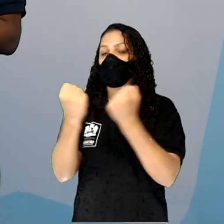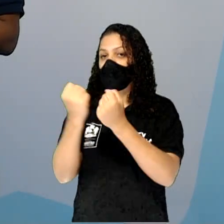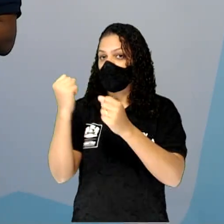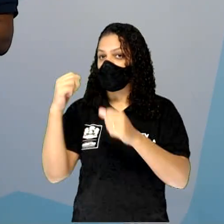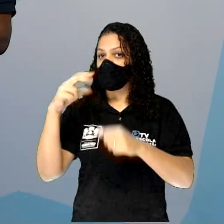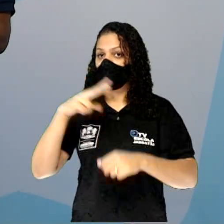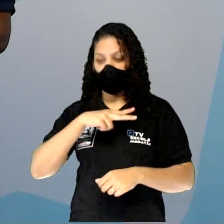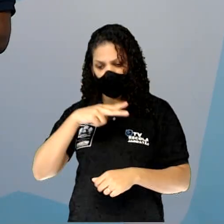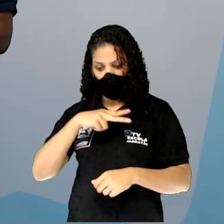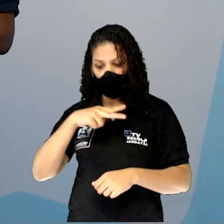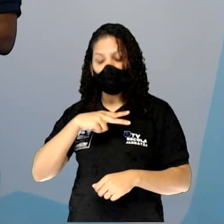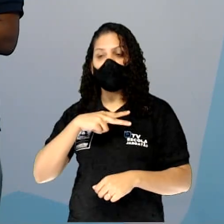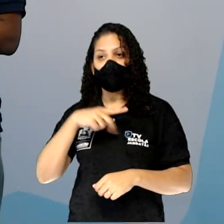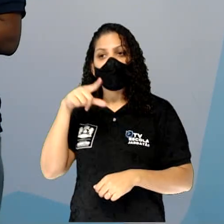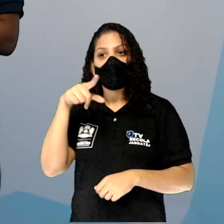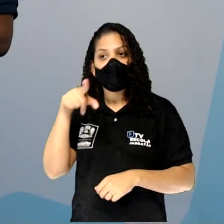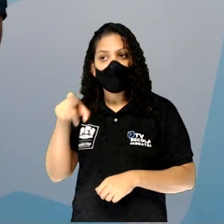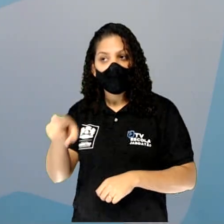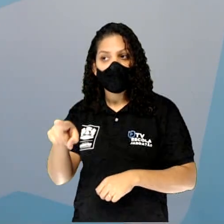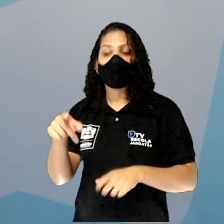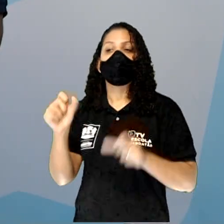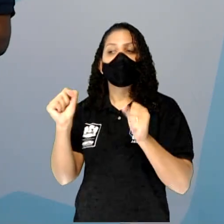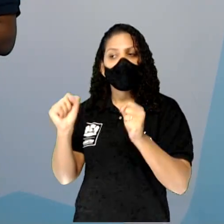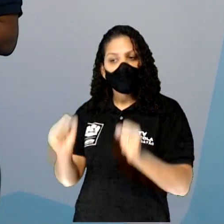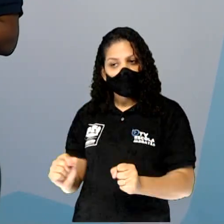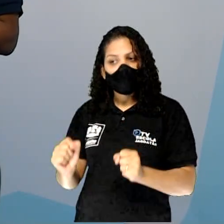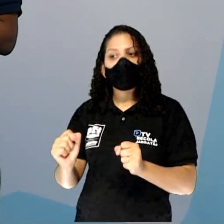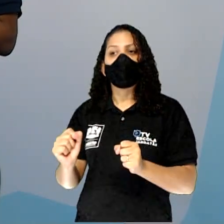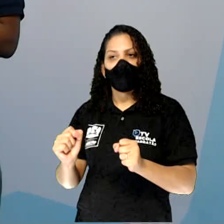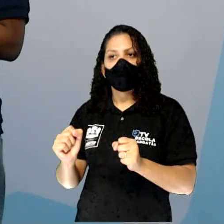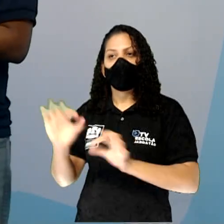seu comércio, poderia ter a sua residência.